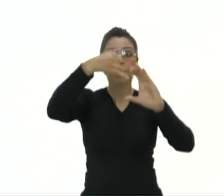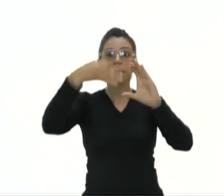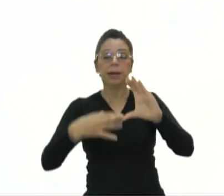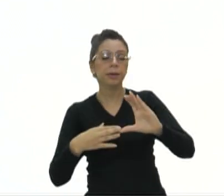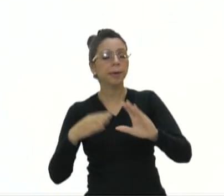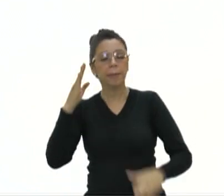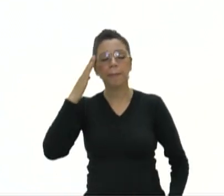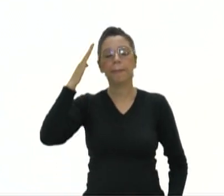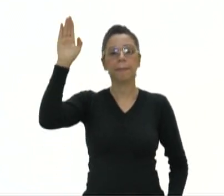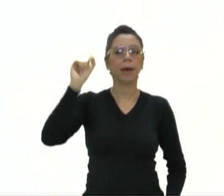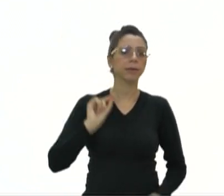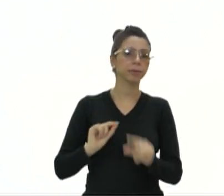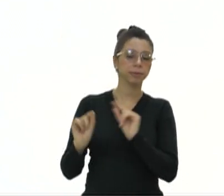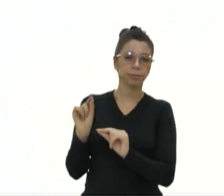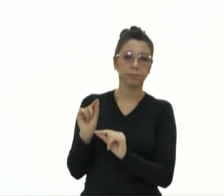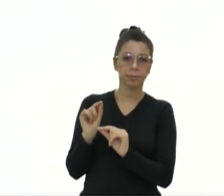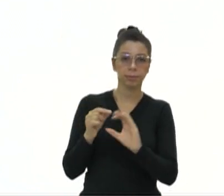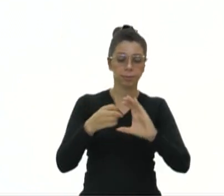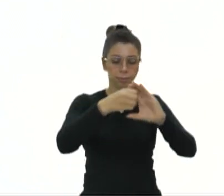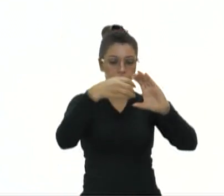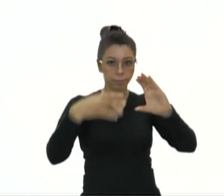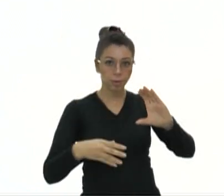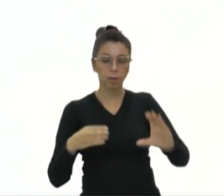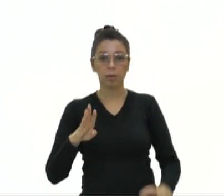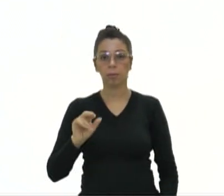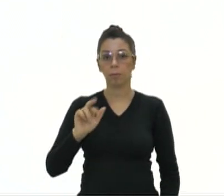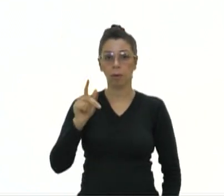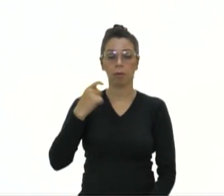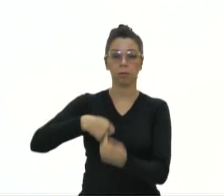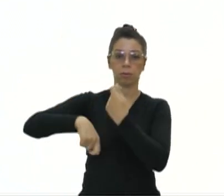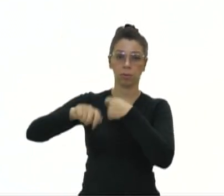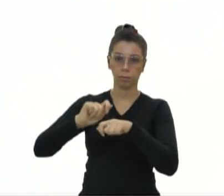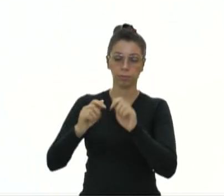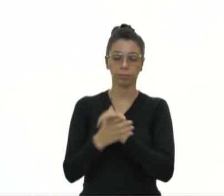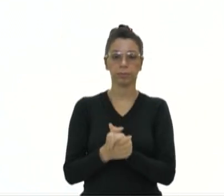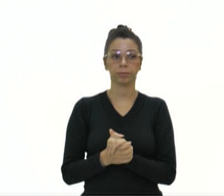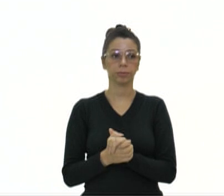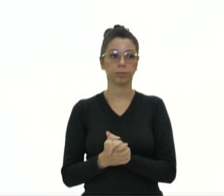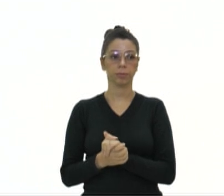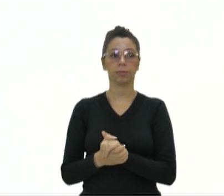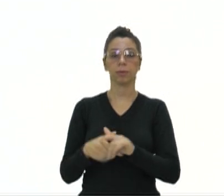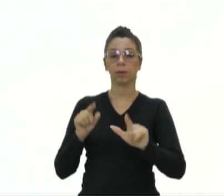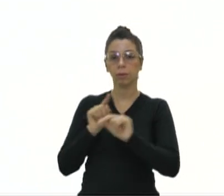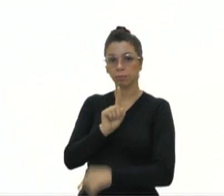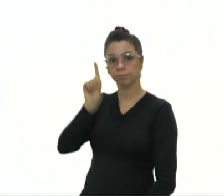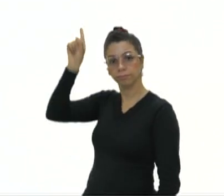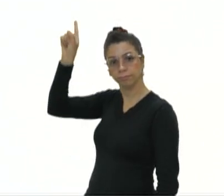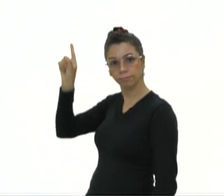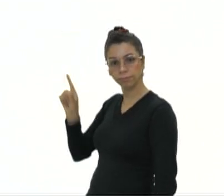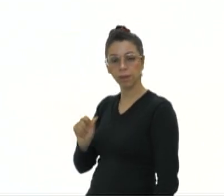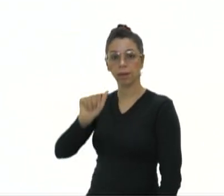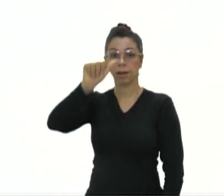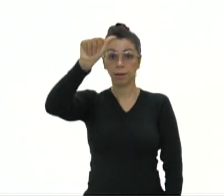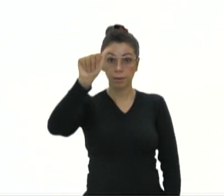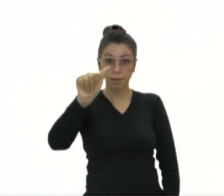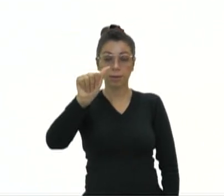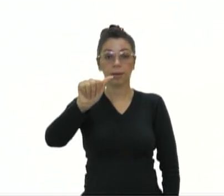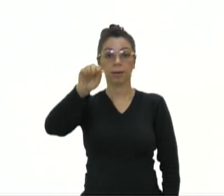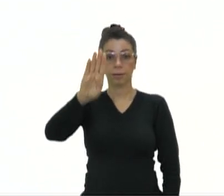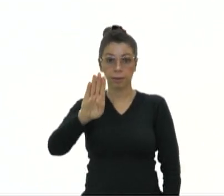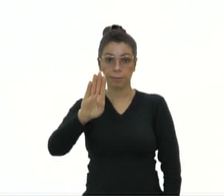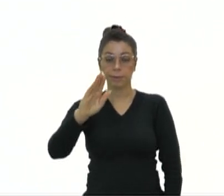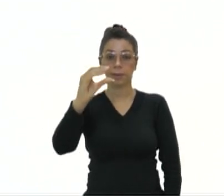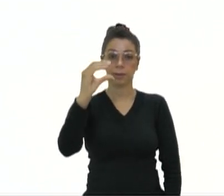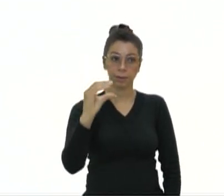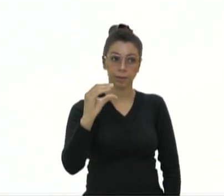mais saliente de cada um dos tipos de blocos econômicos? Mercado comum, livre comércio, aduaneira e